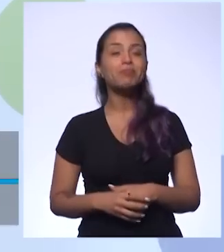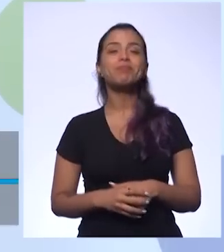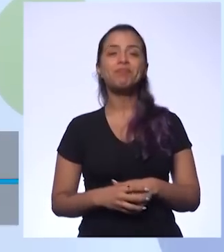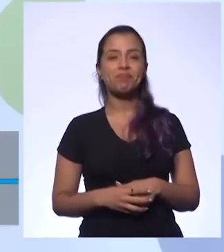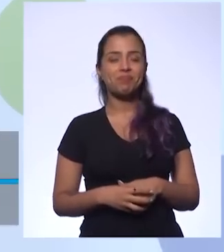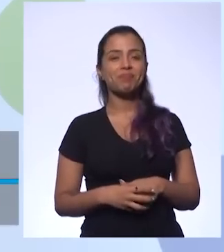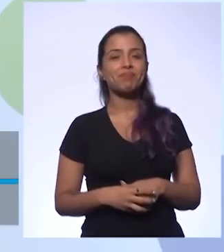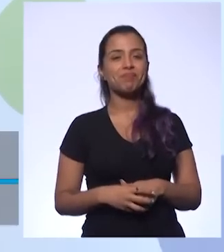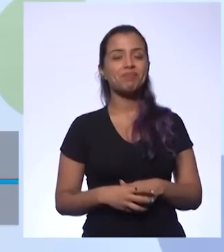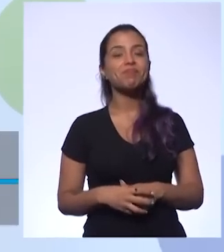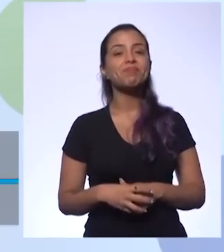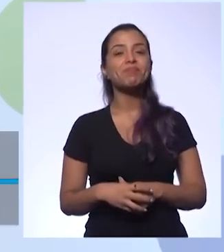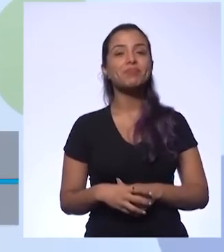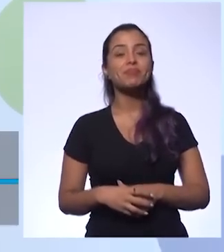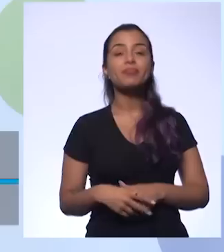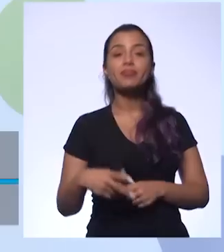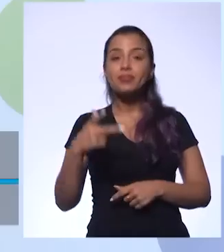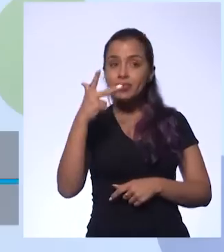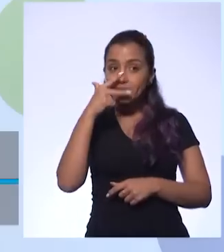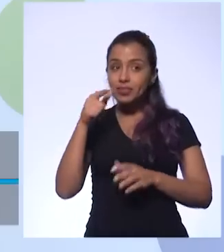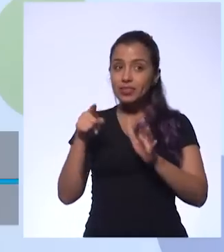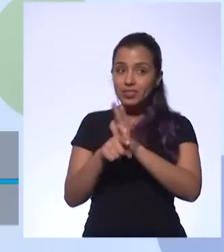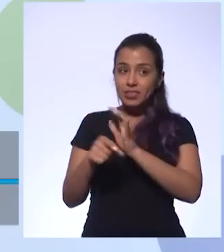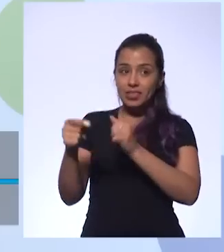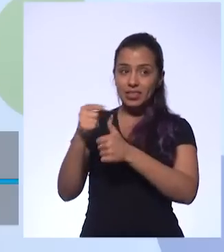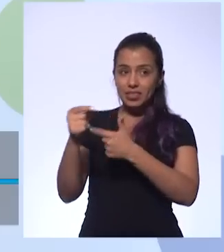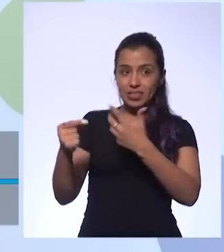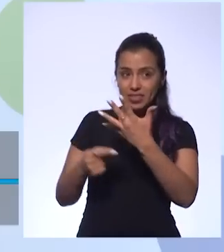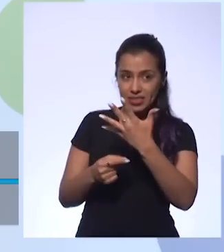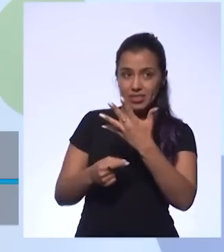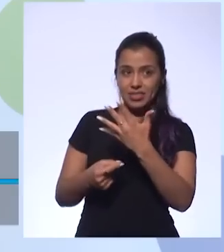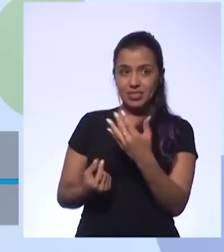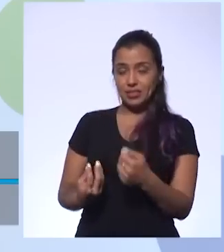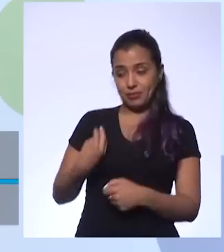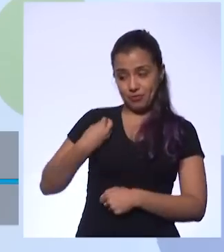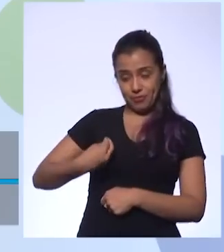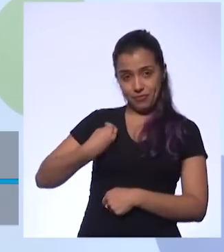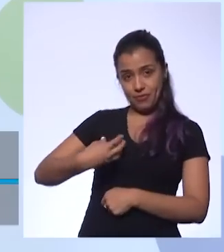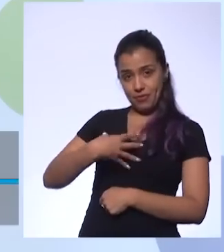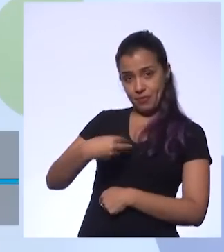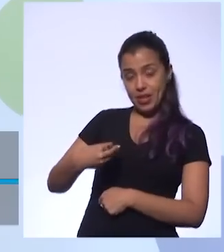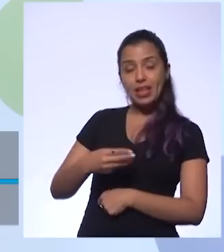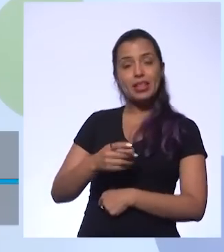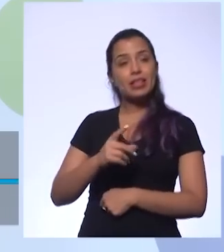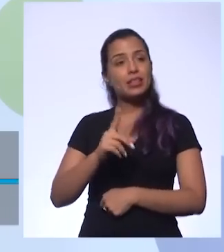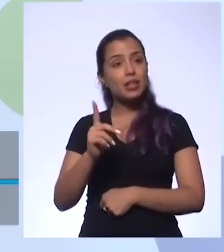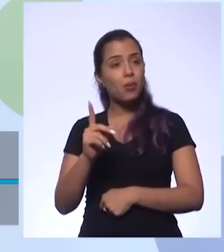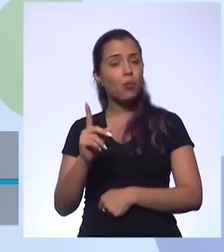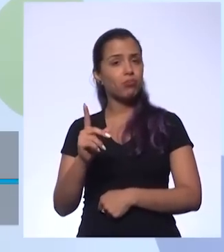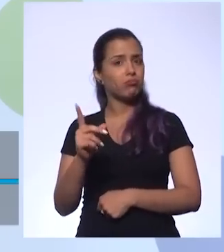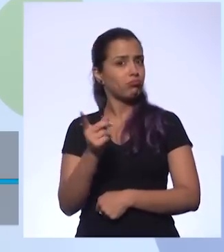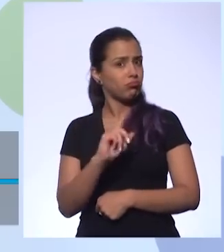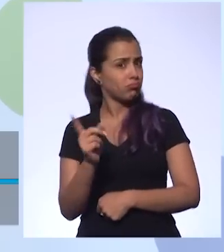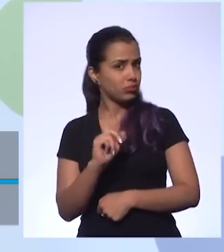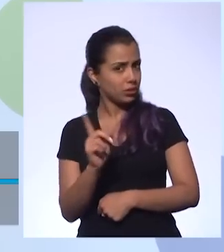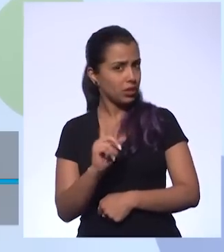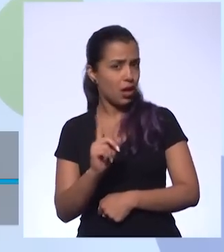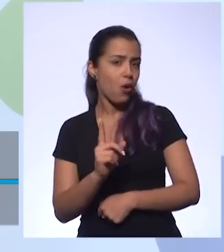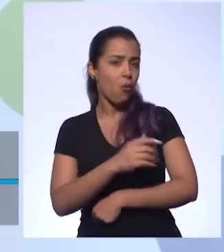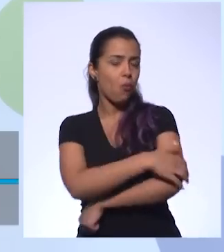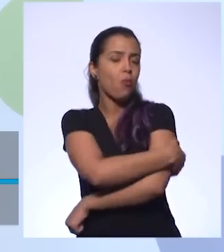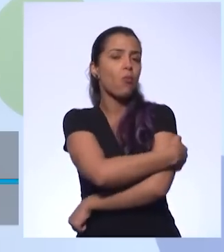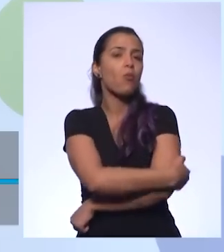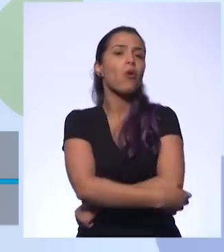assim, eu acho que eles viram a pergunta, os aparelhos realmente estão garantindo a sobrevivência do filho deste casal? Eles estão falando que não, os aparelhos não